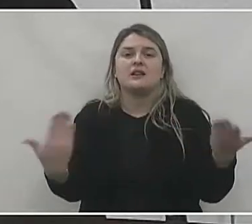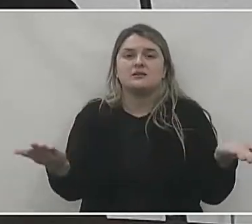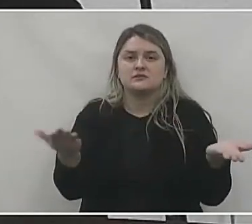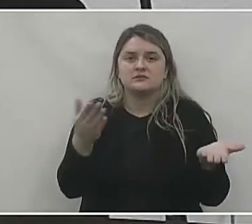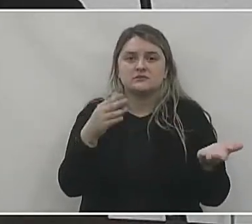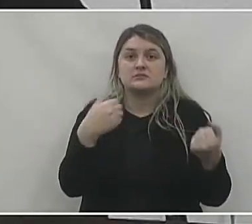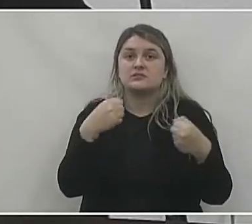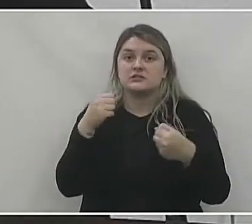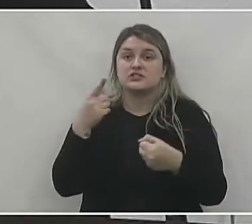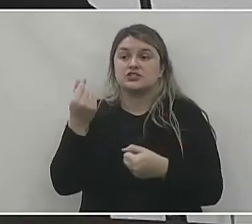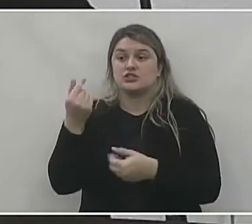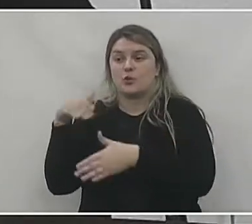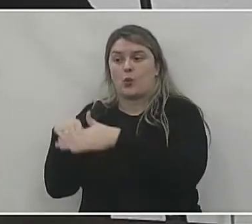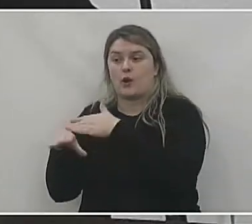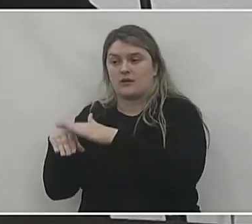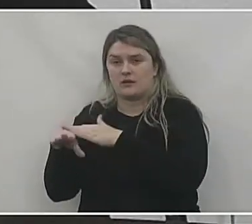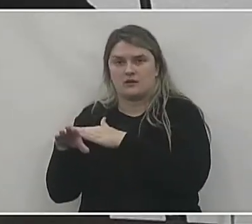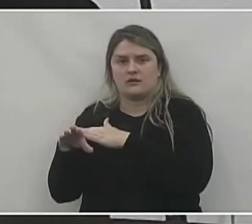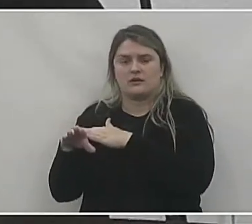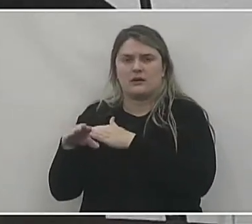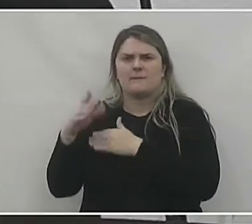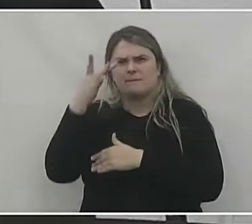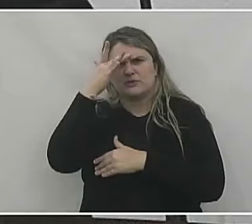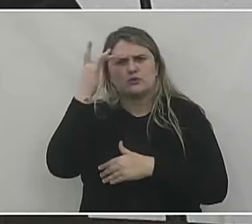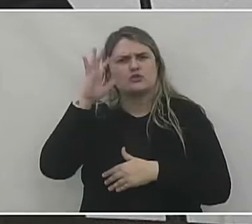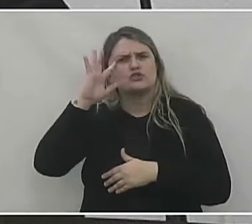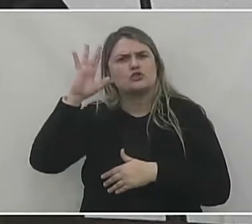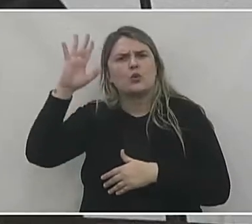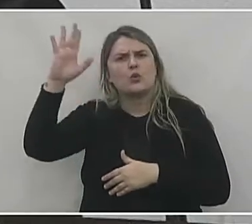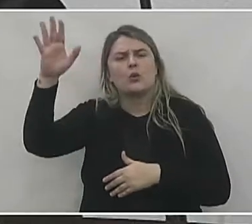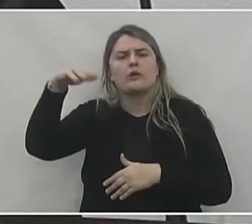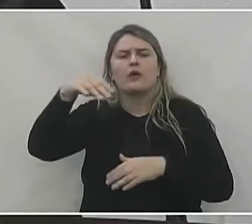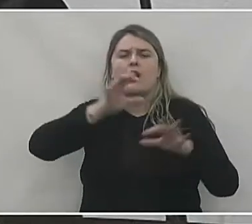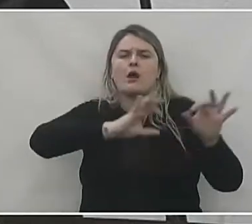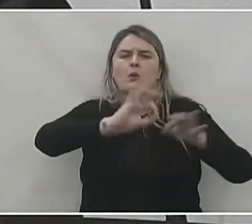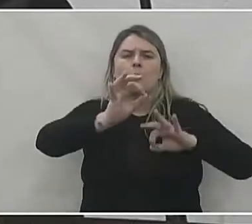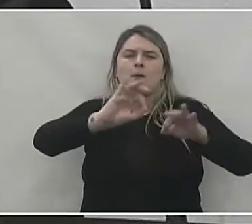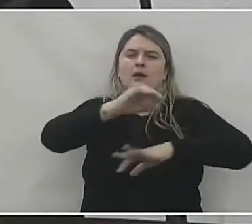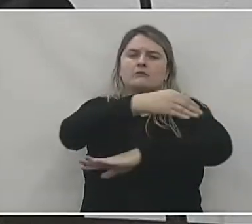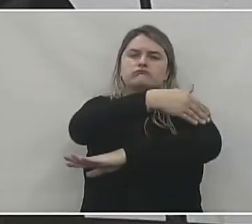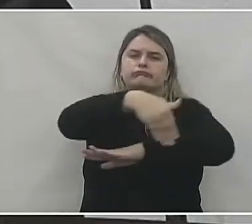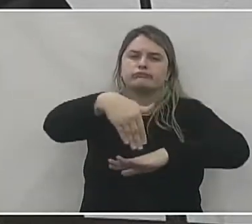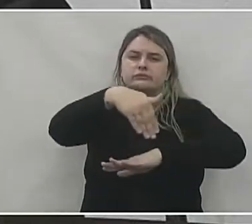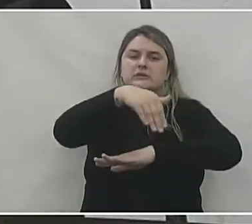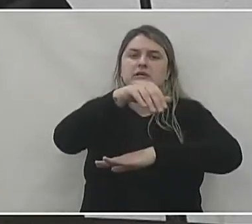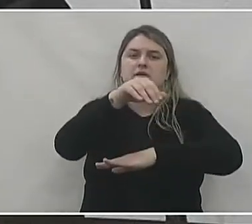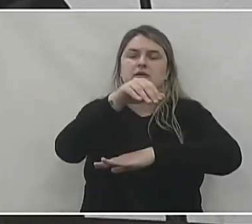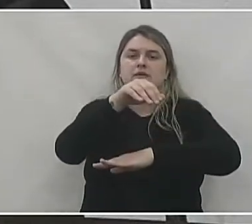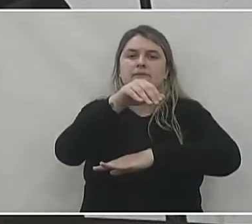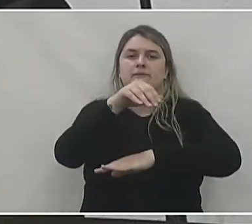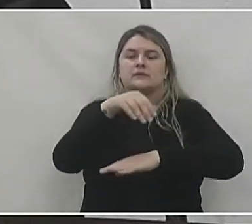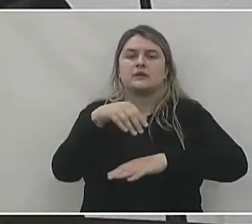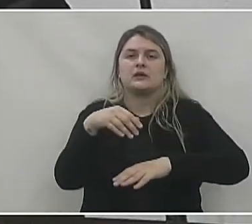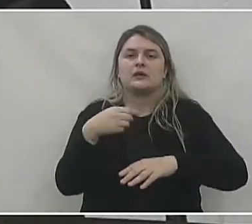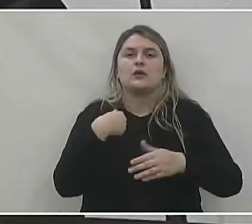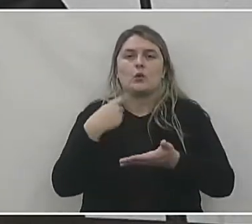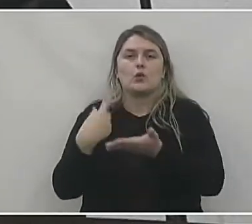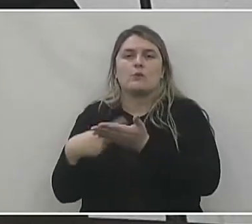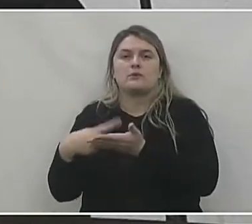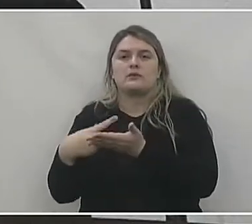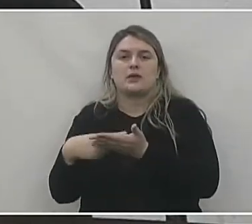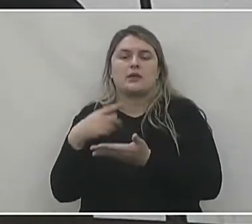caixa, que é uma obra sonhada a Bento. Inclusive, combinei com o Santinho, com